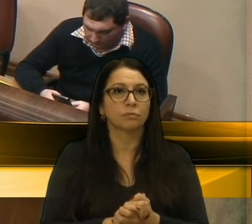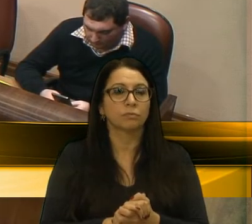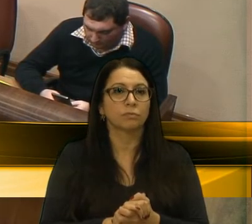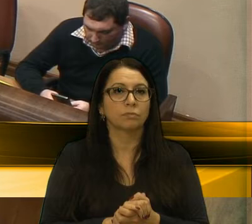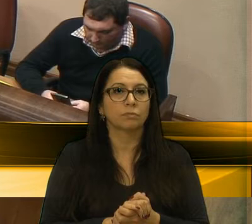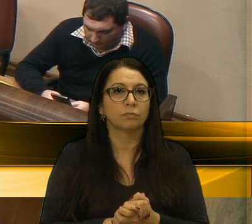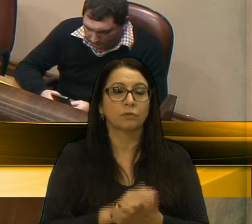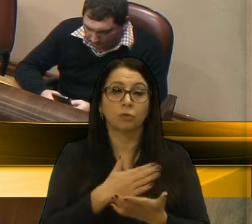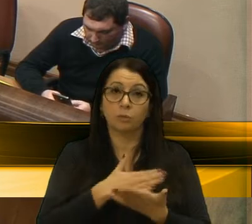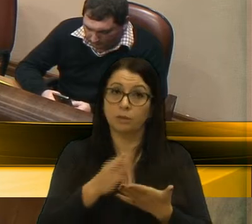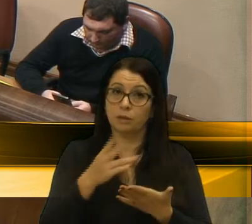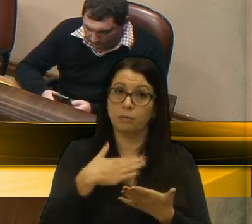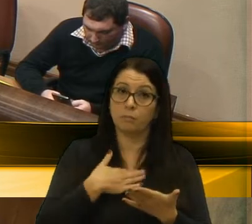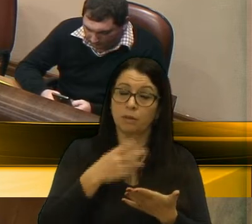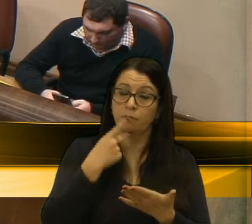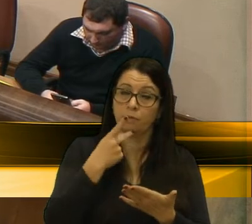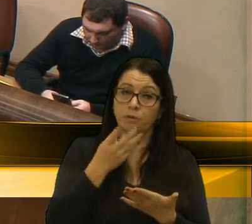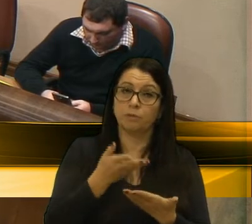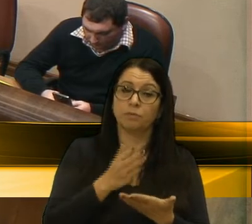Vou iniciar minha fala